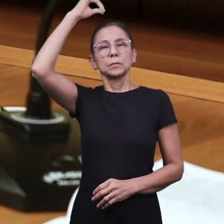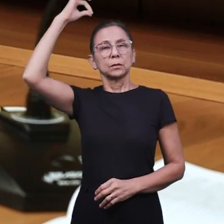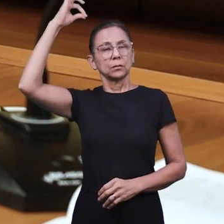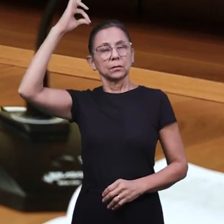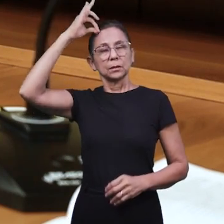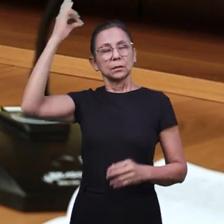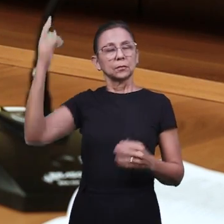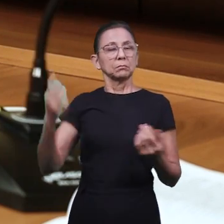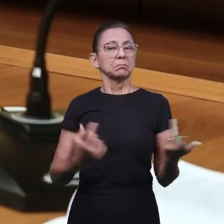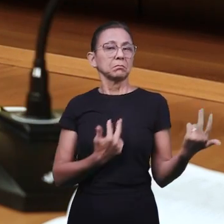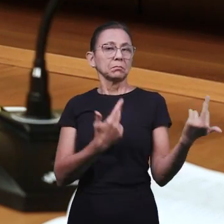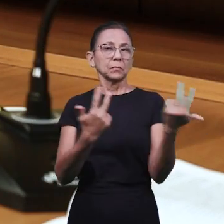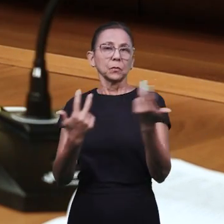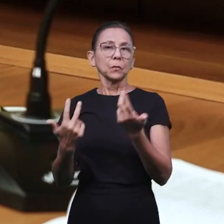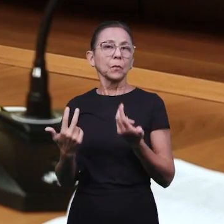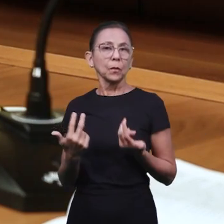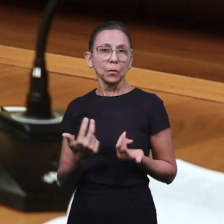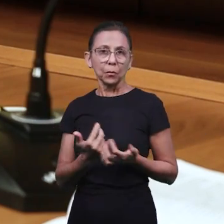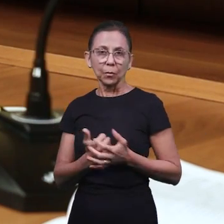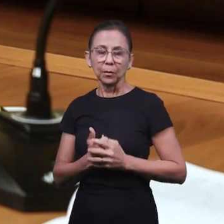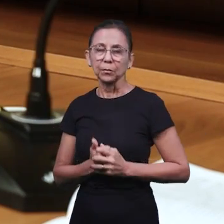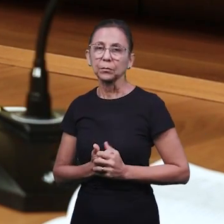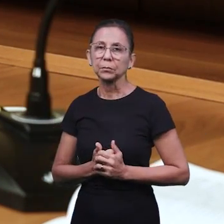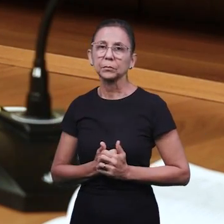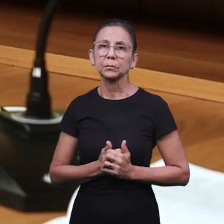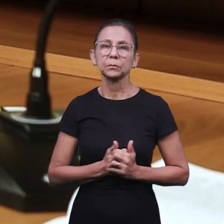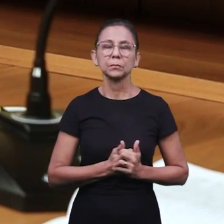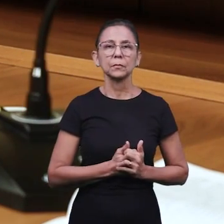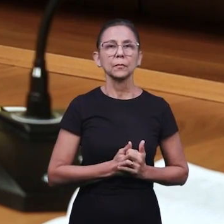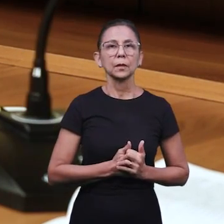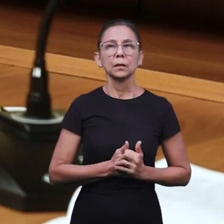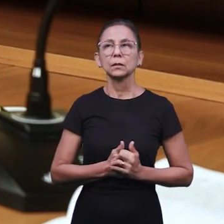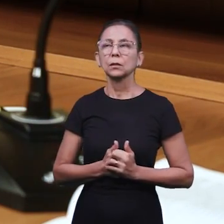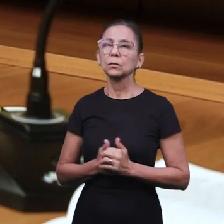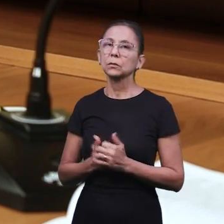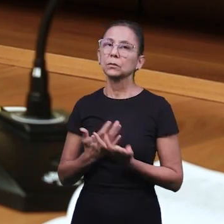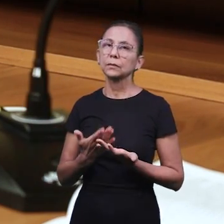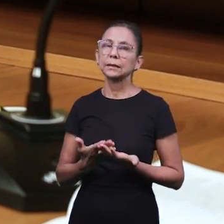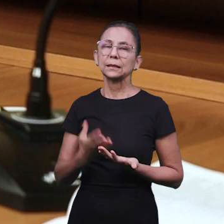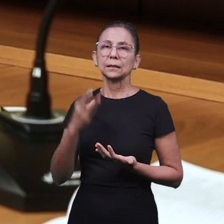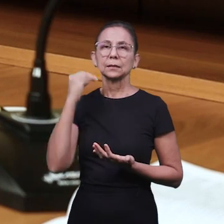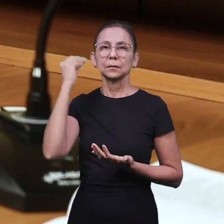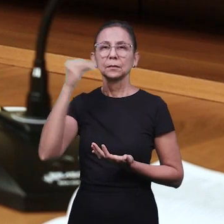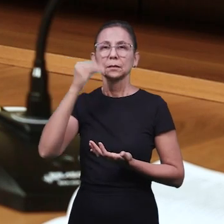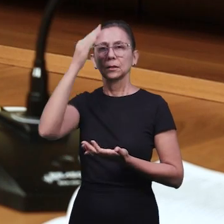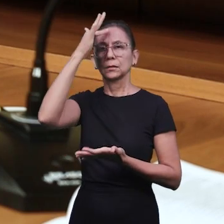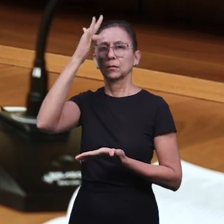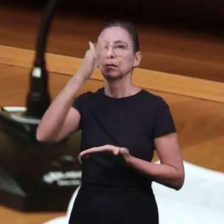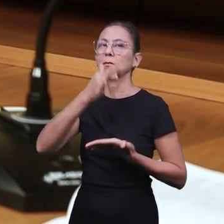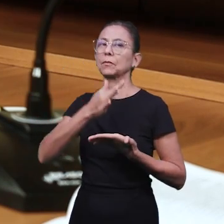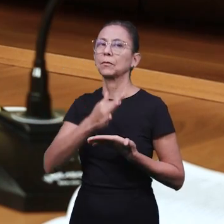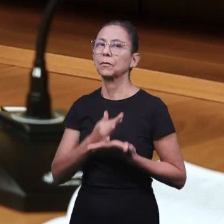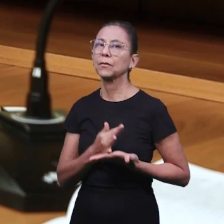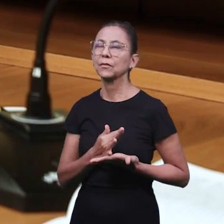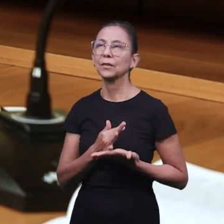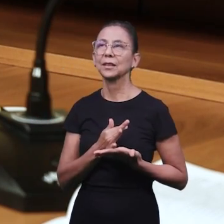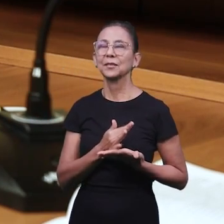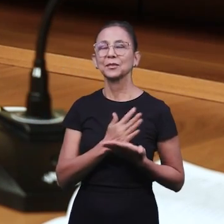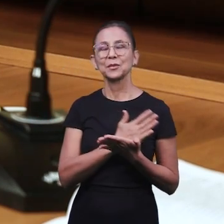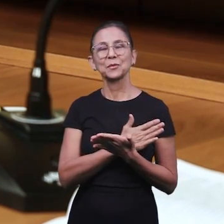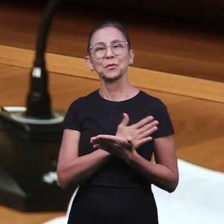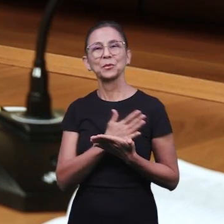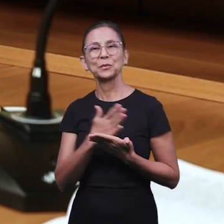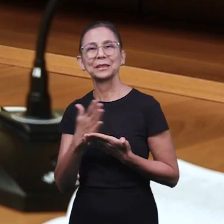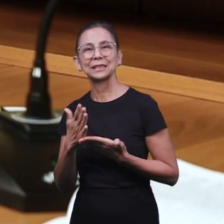coisa. A partir desse encontro com essa fé viva, nós passamos a ter traços do nosso